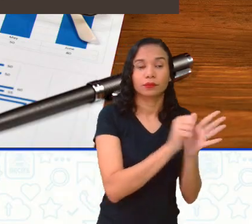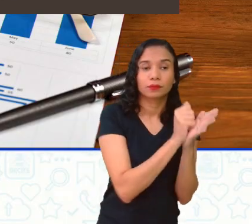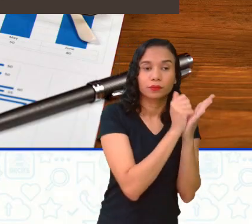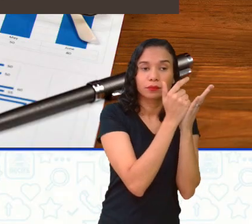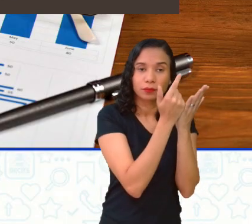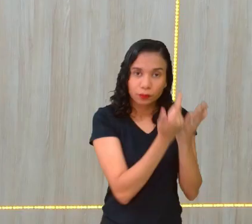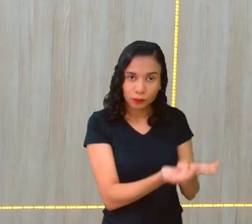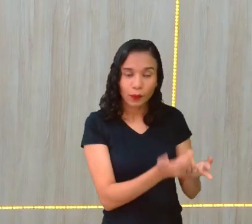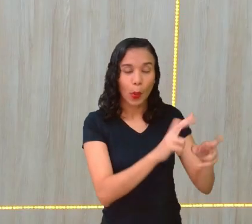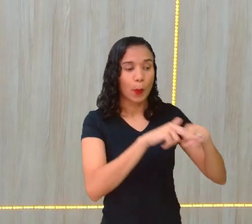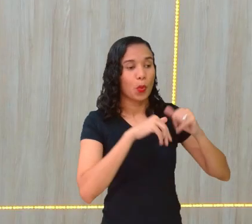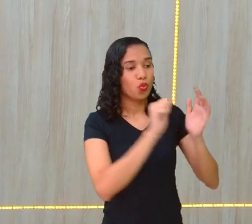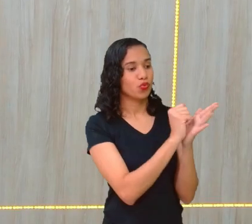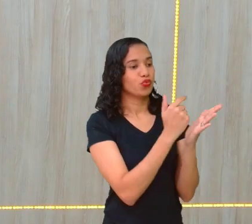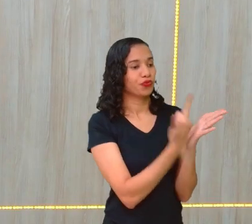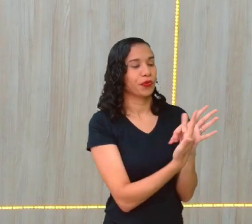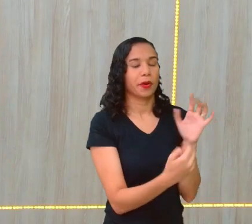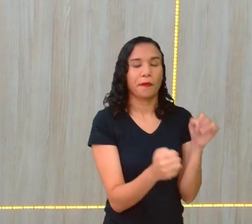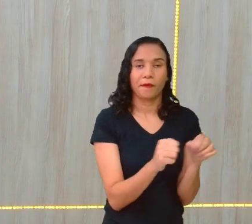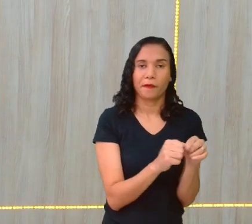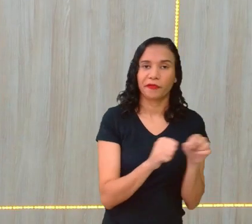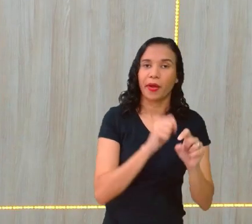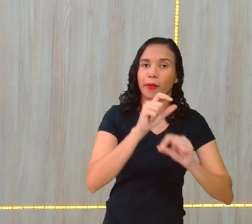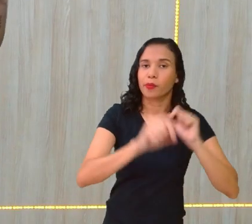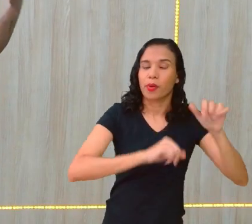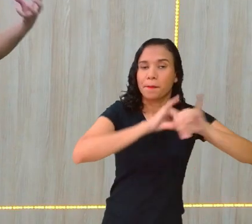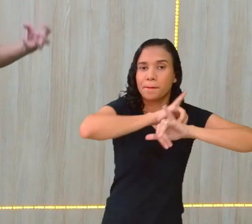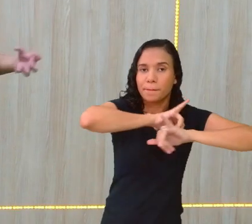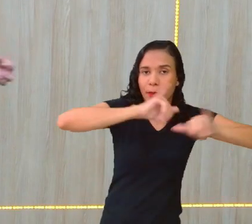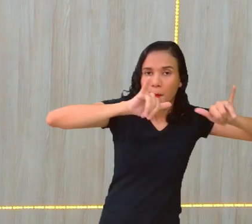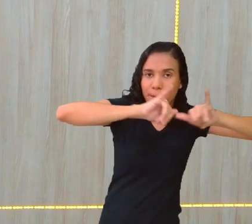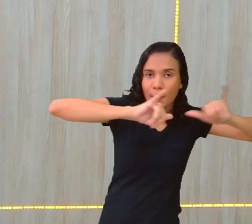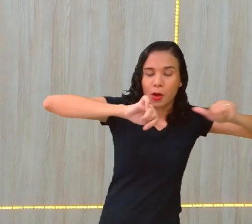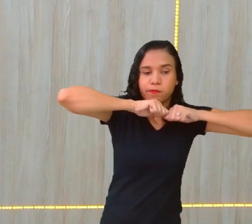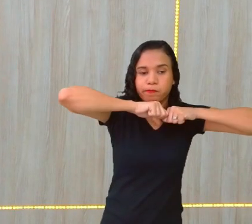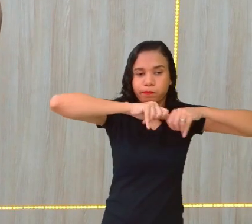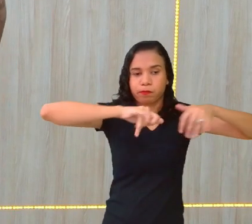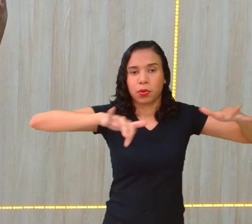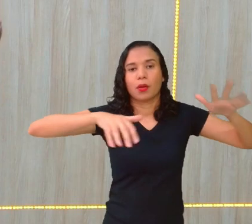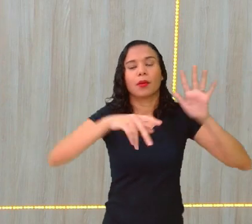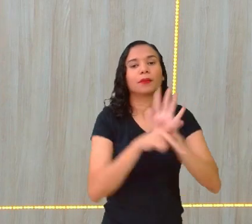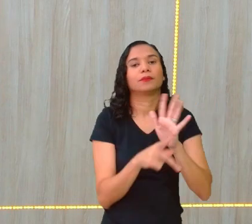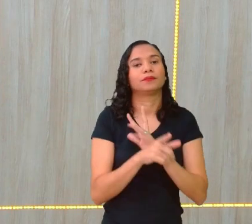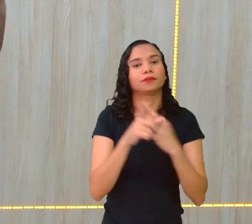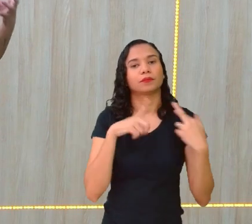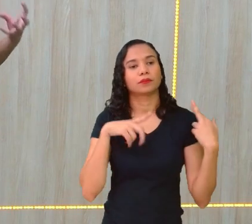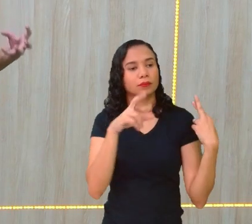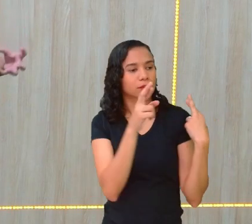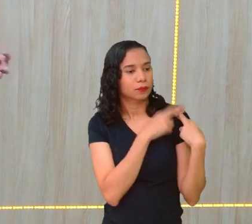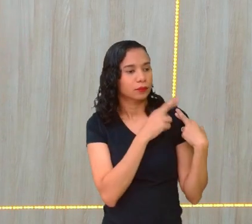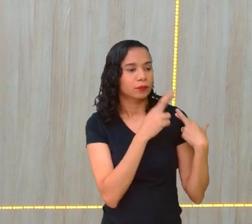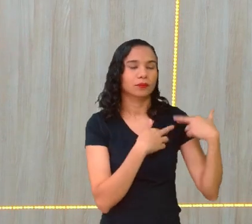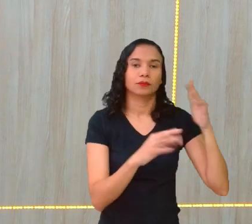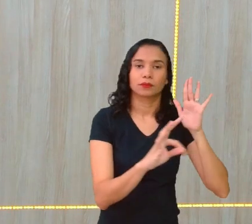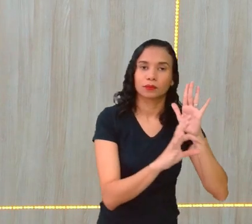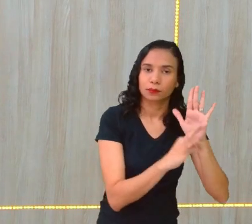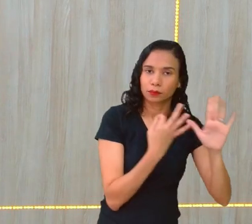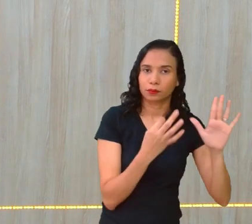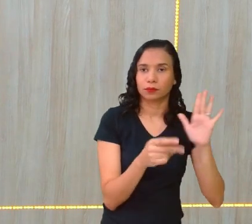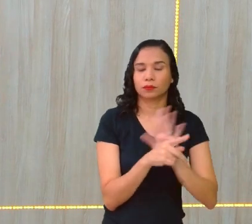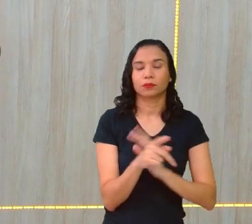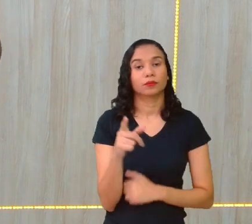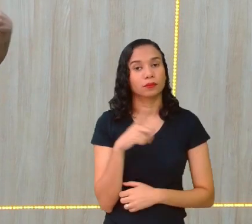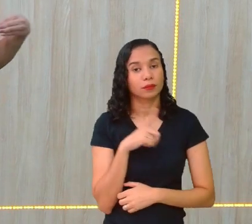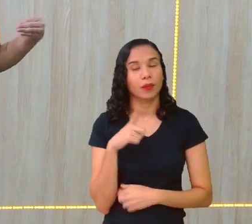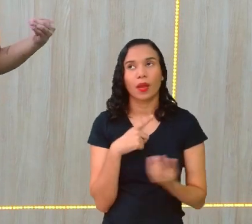o jornal que faz com que essa notícia circule, ele é o responsável pela autoria da